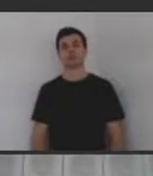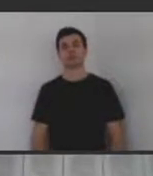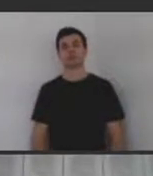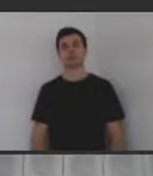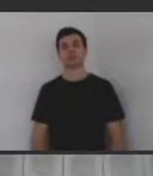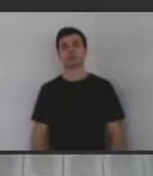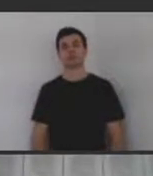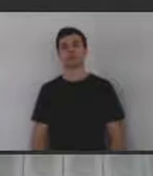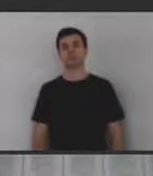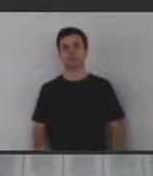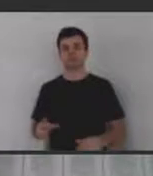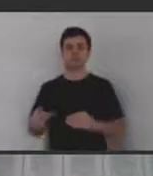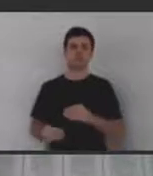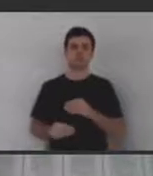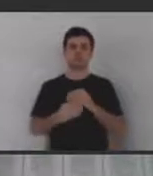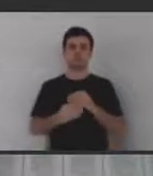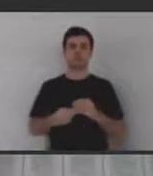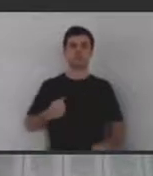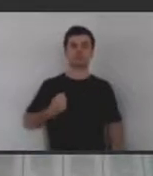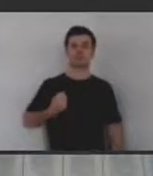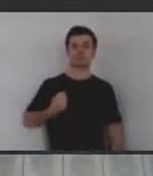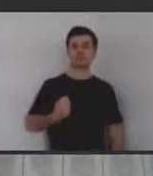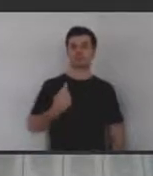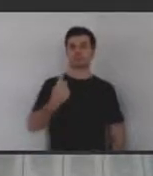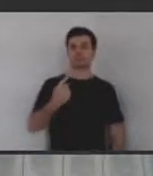Emenda número 1 ao projeto de lei